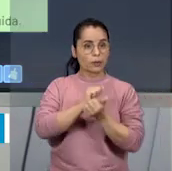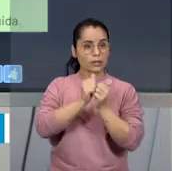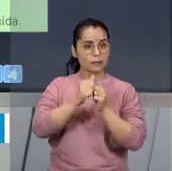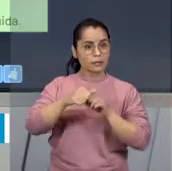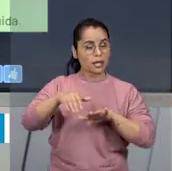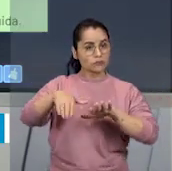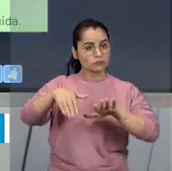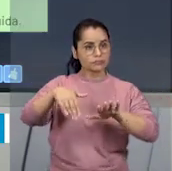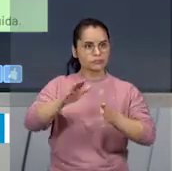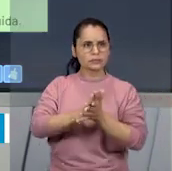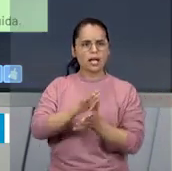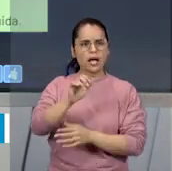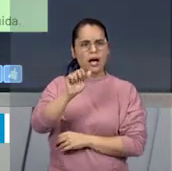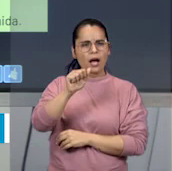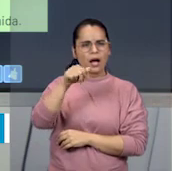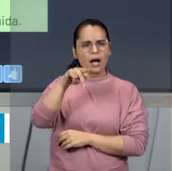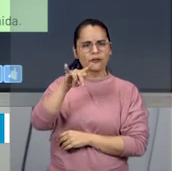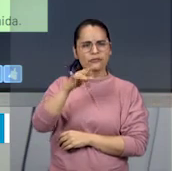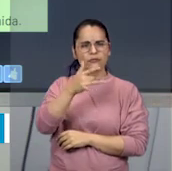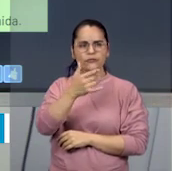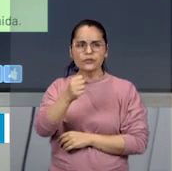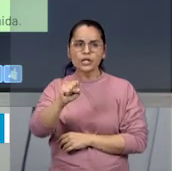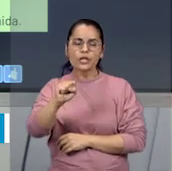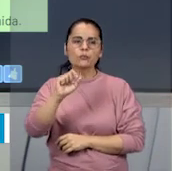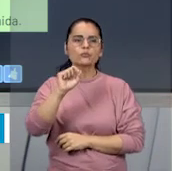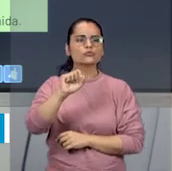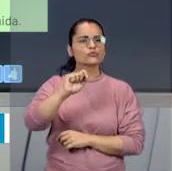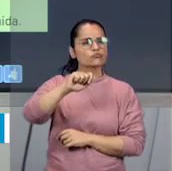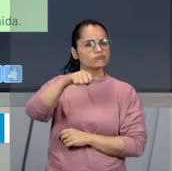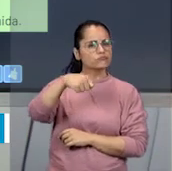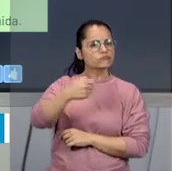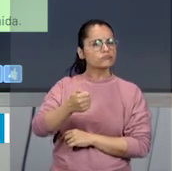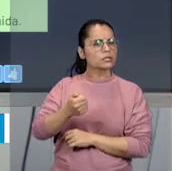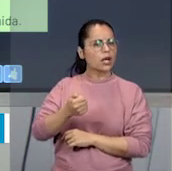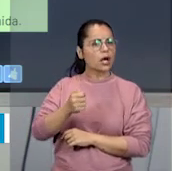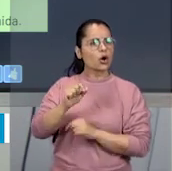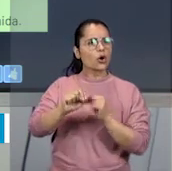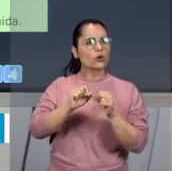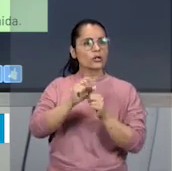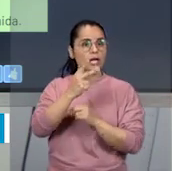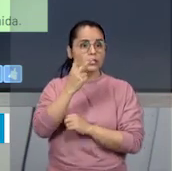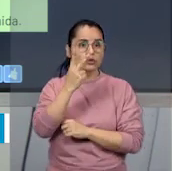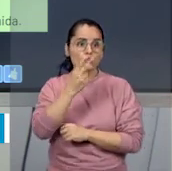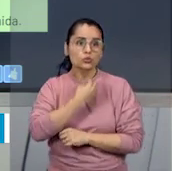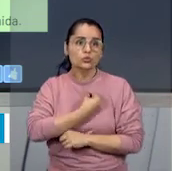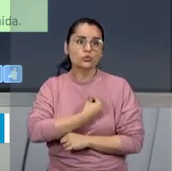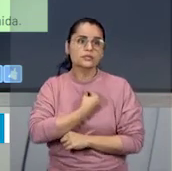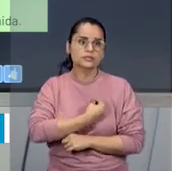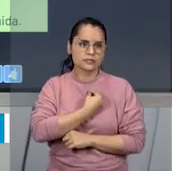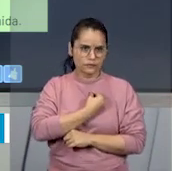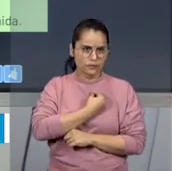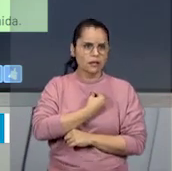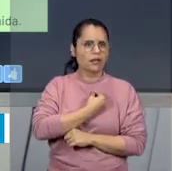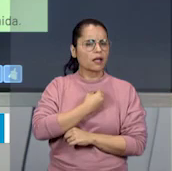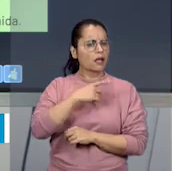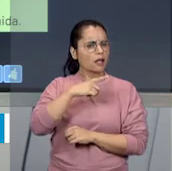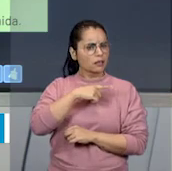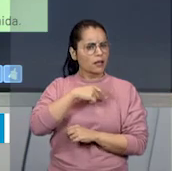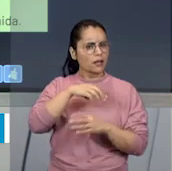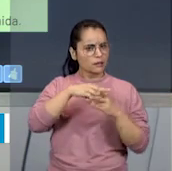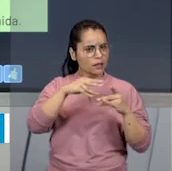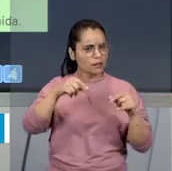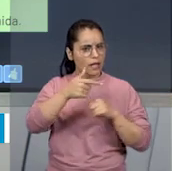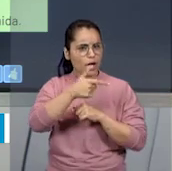Anfíbios, anfi, bios, biosvida, anfi duas vidas, uma vida na terra e uma